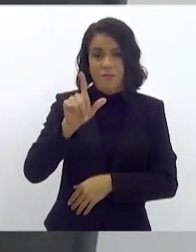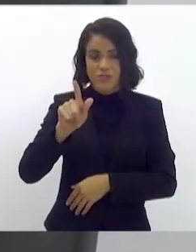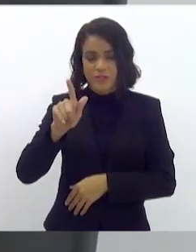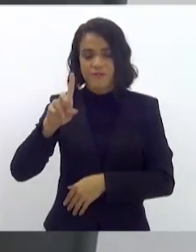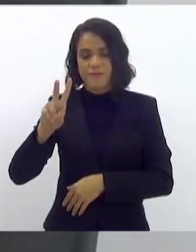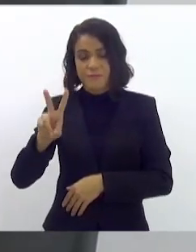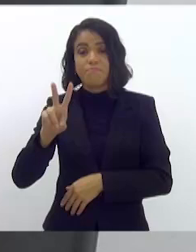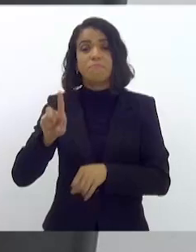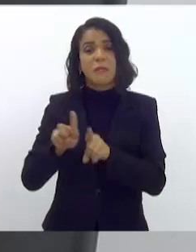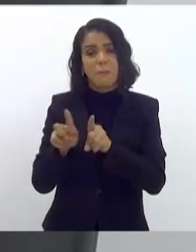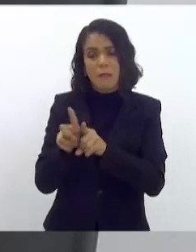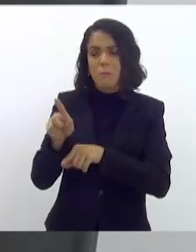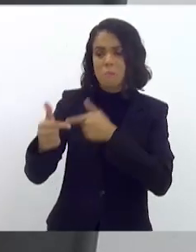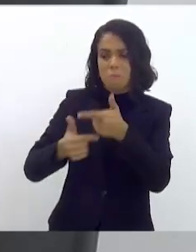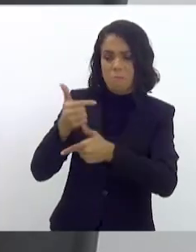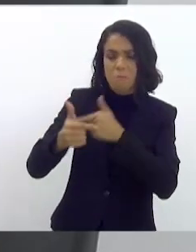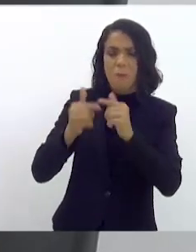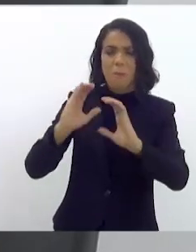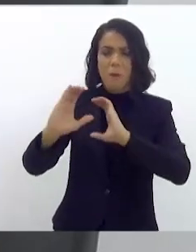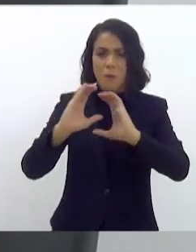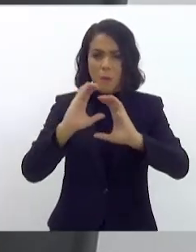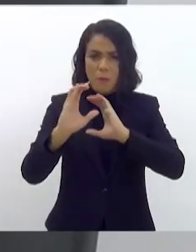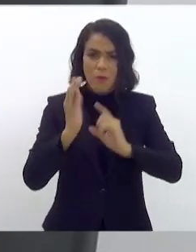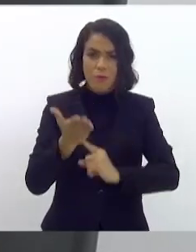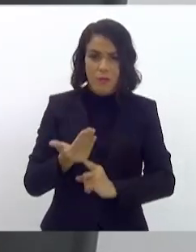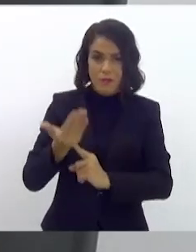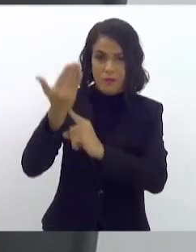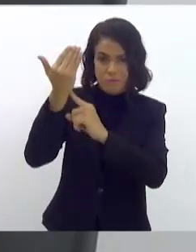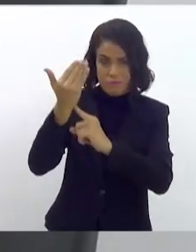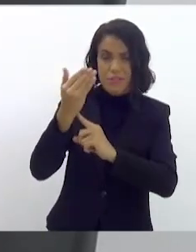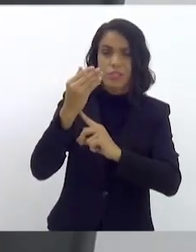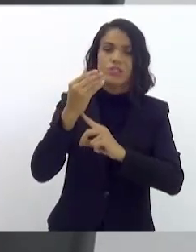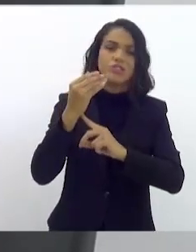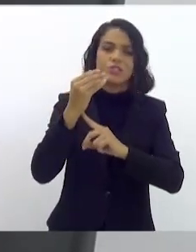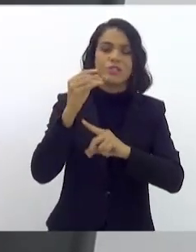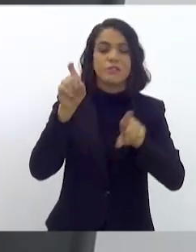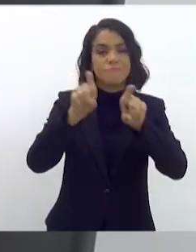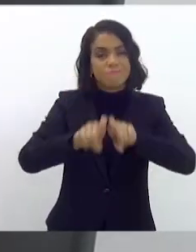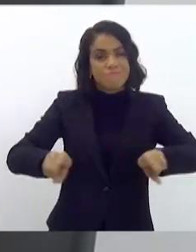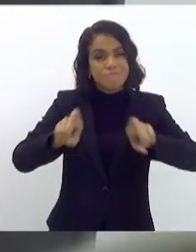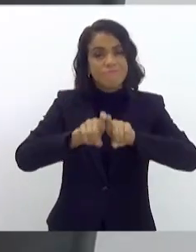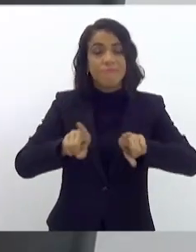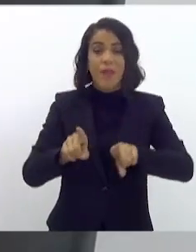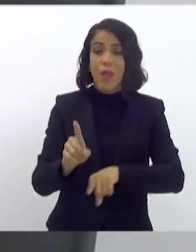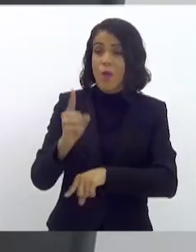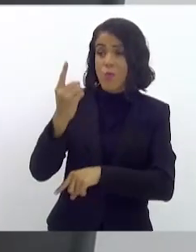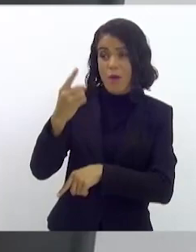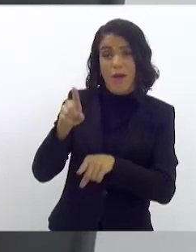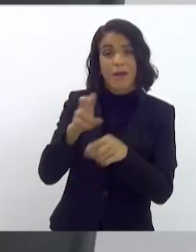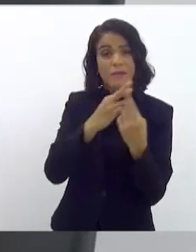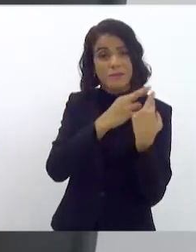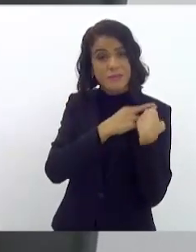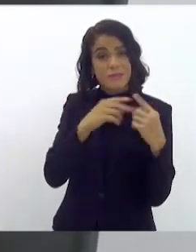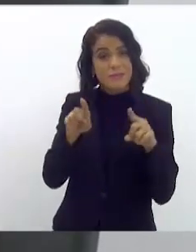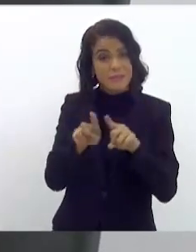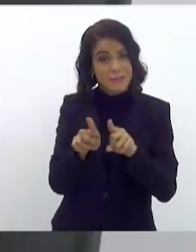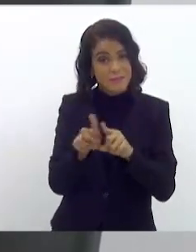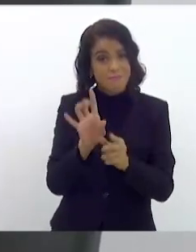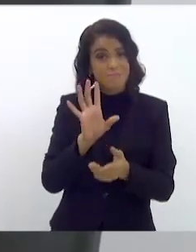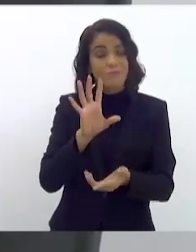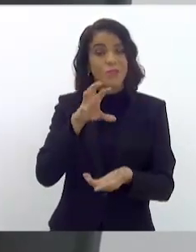de comunicação política e tecnologias digitais e é uma das responsáveis por essa